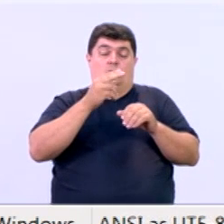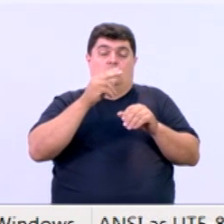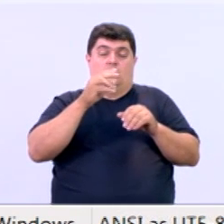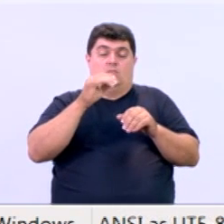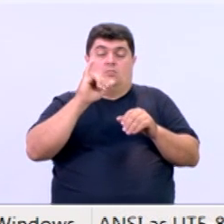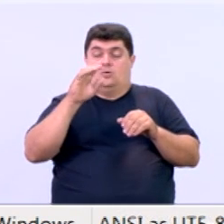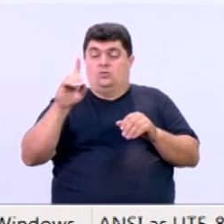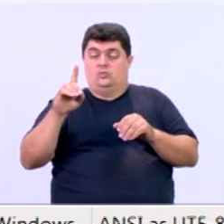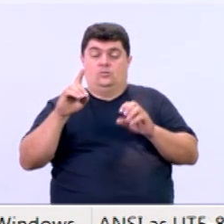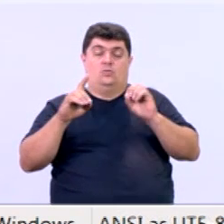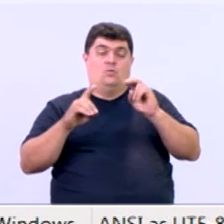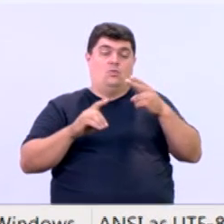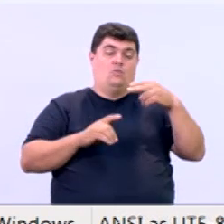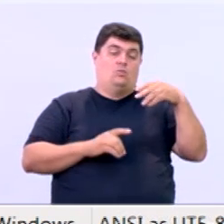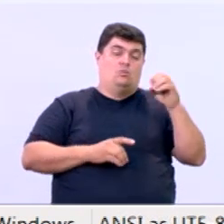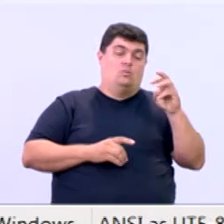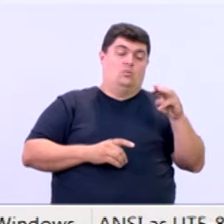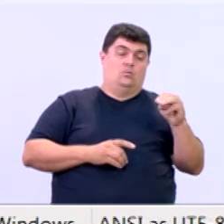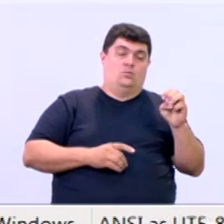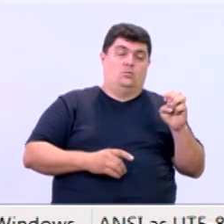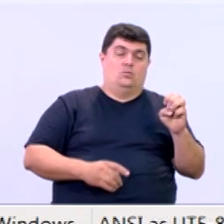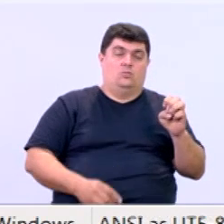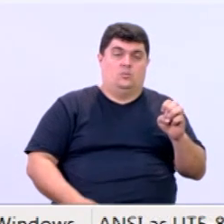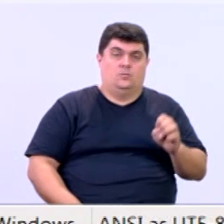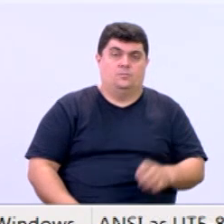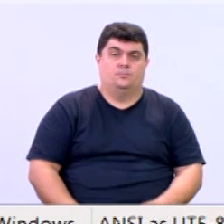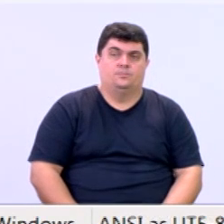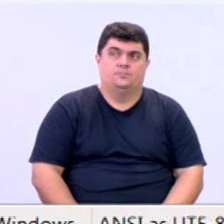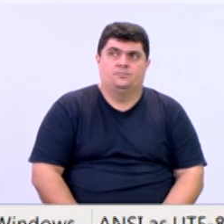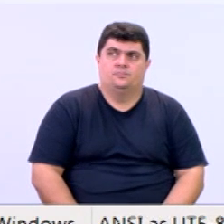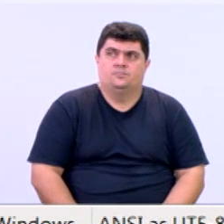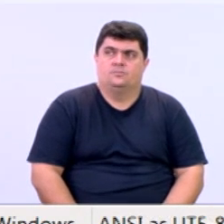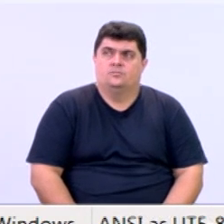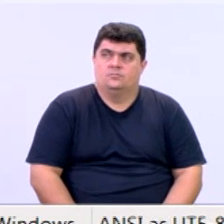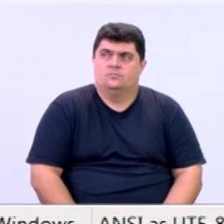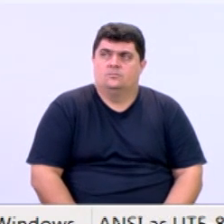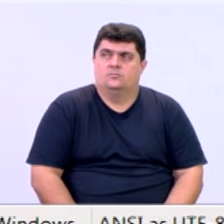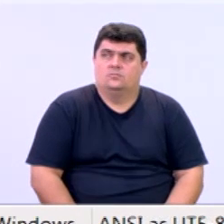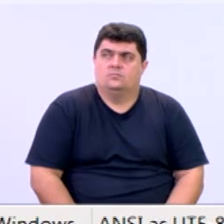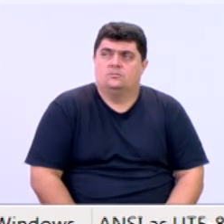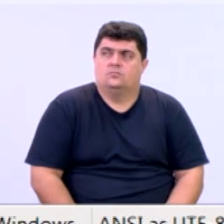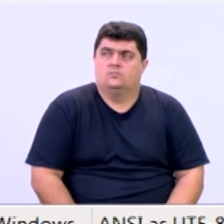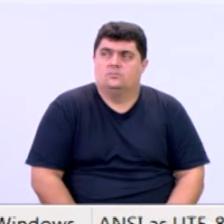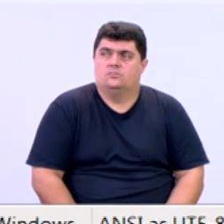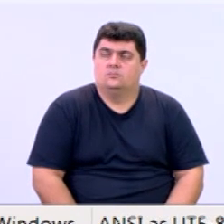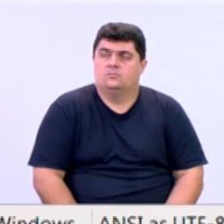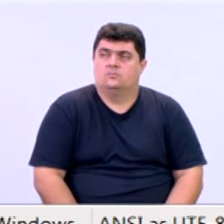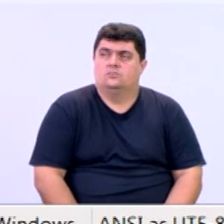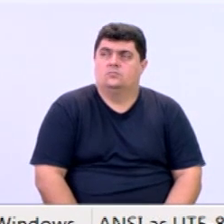pelo ID ou pelo get by nome, get elements by name.